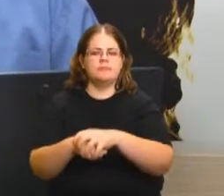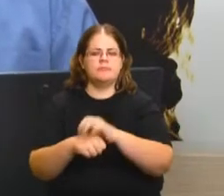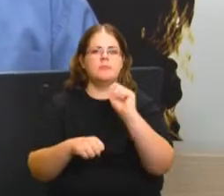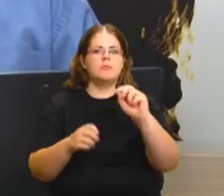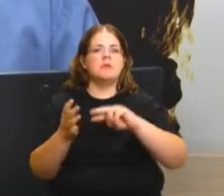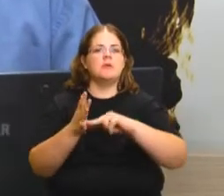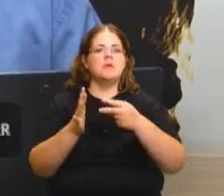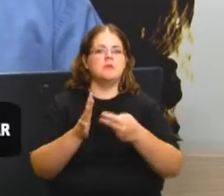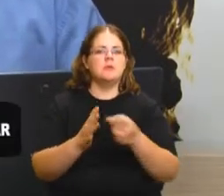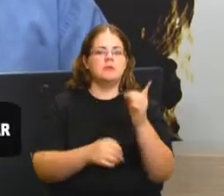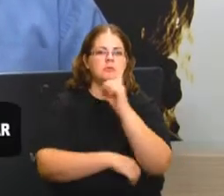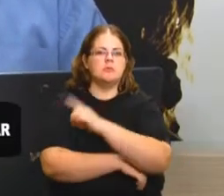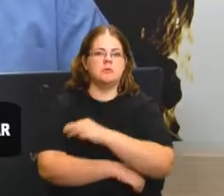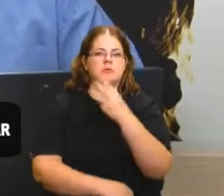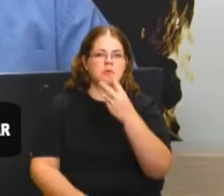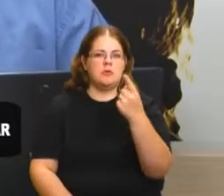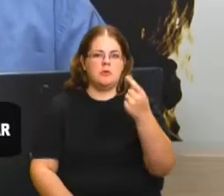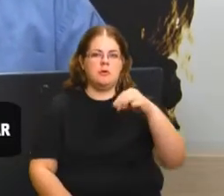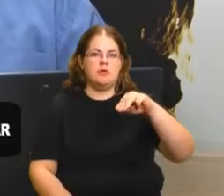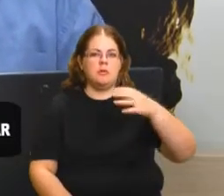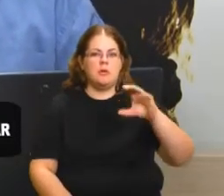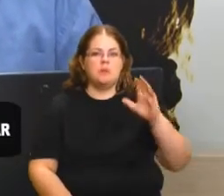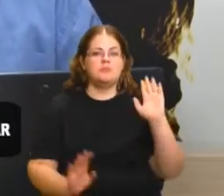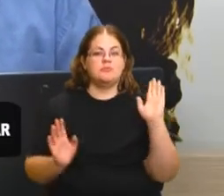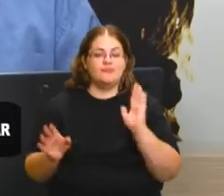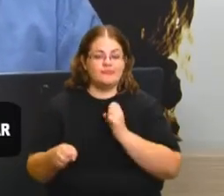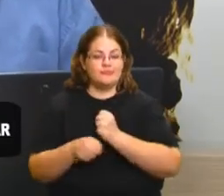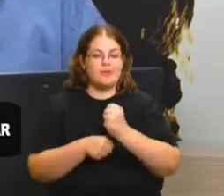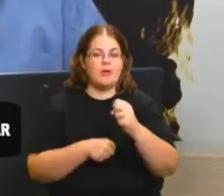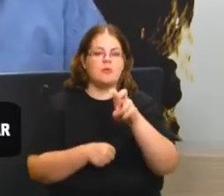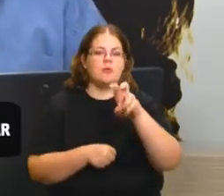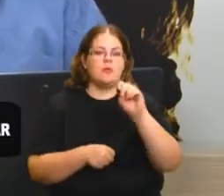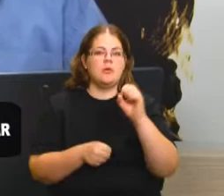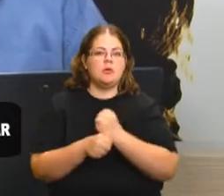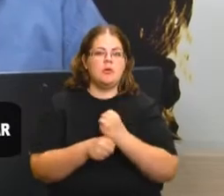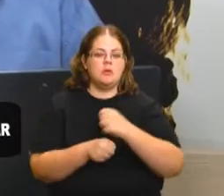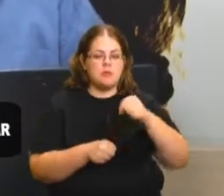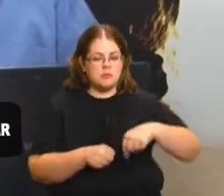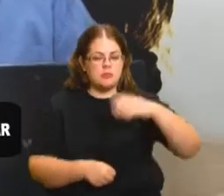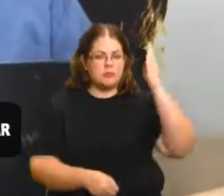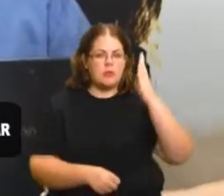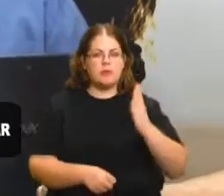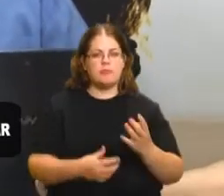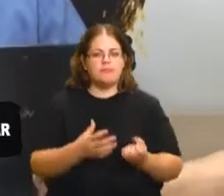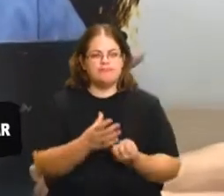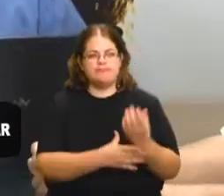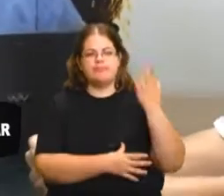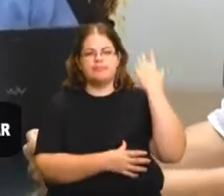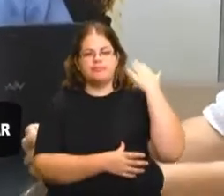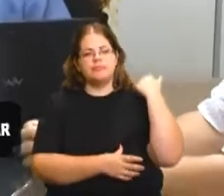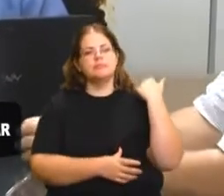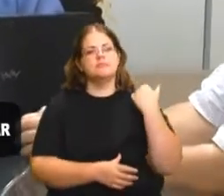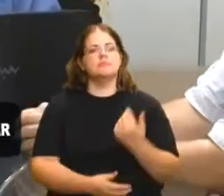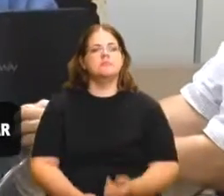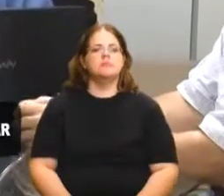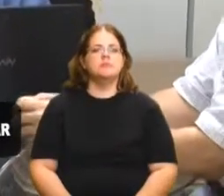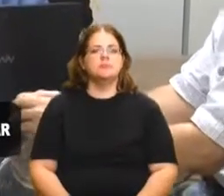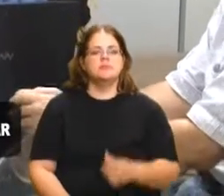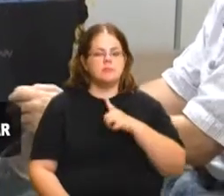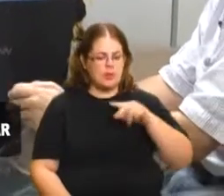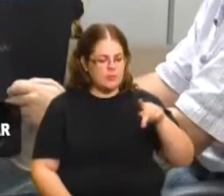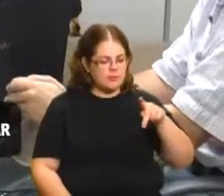de março marcou 50 anos deste acontecido no país. Ficou algumas provocações para o início do bloco, para a gente continuar, o